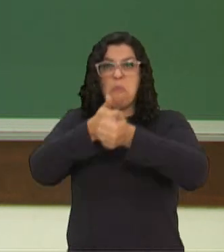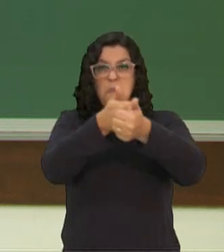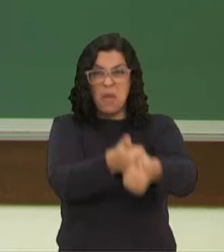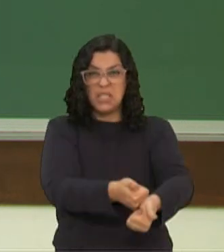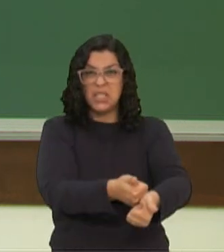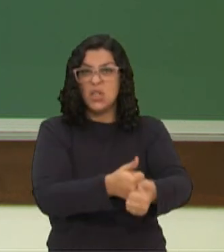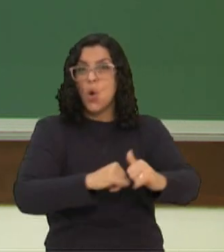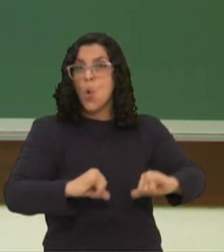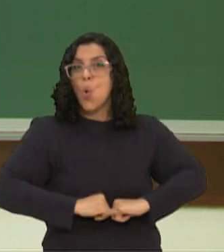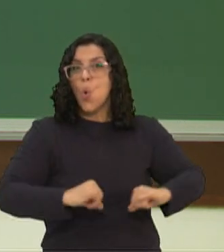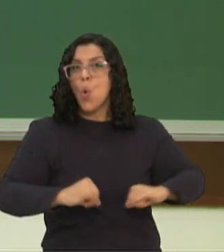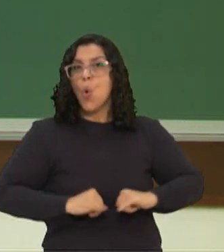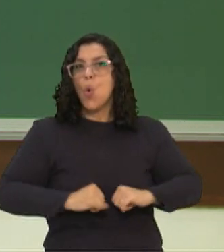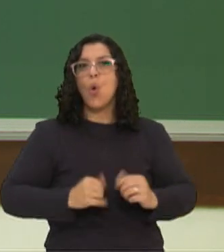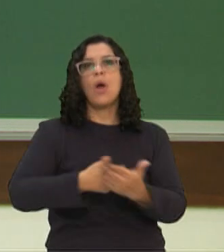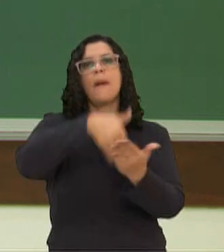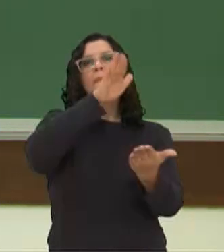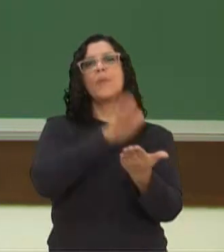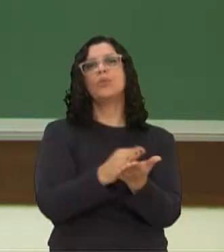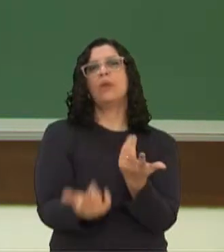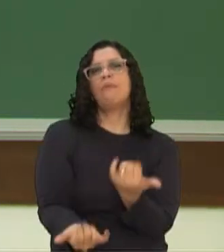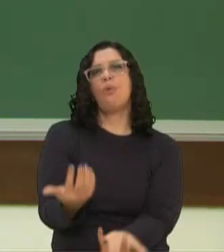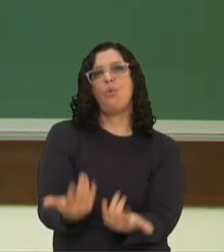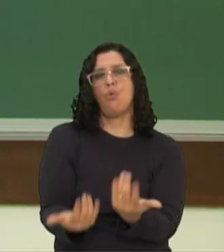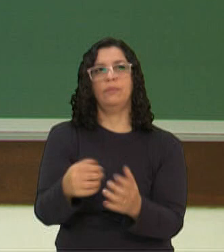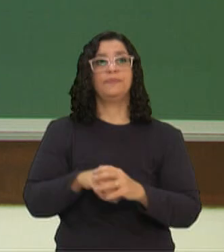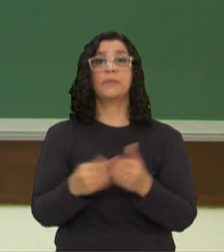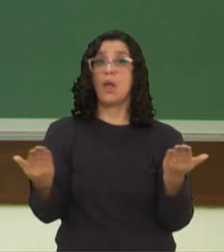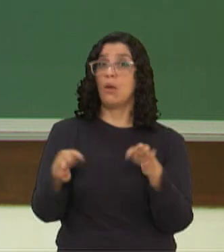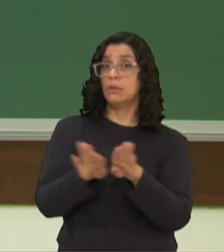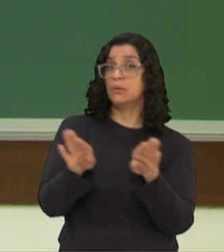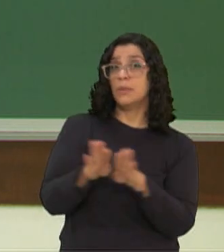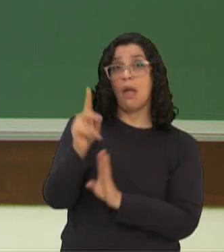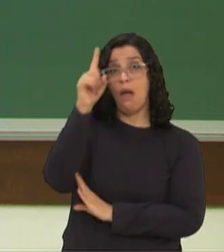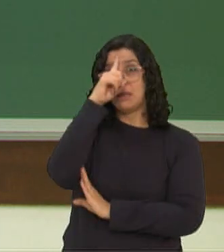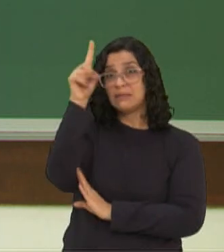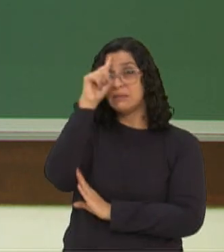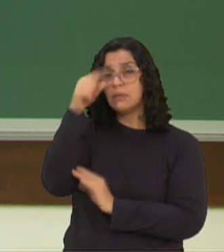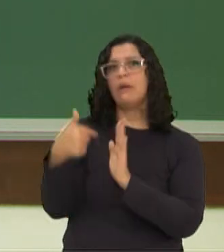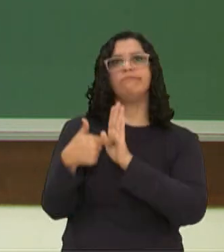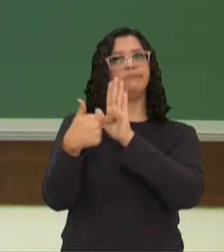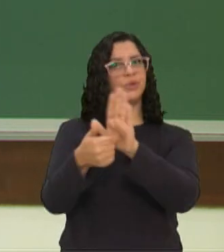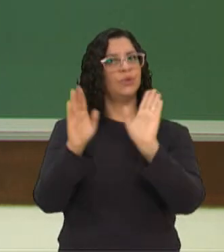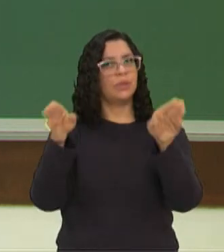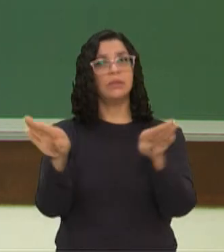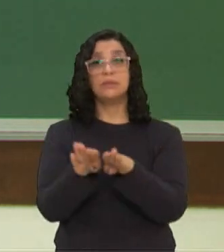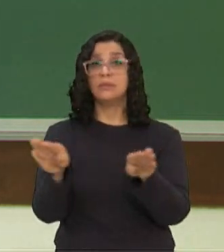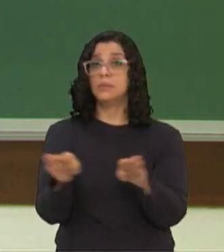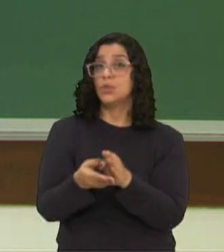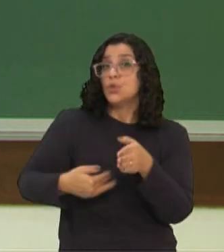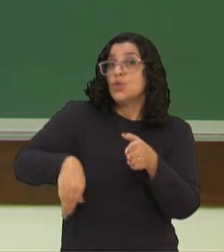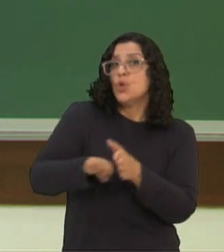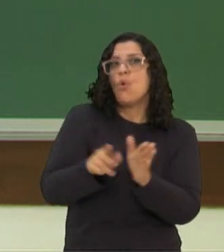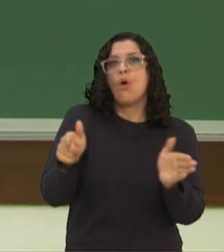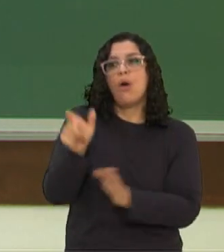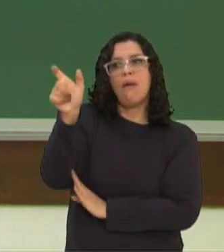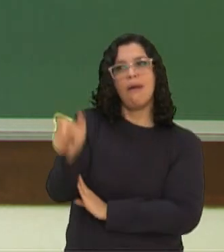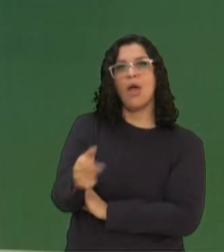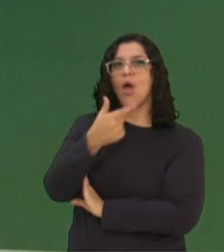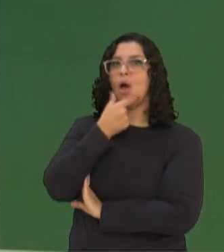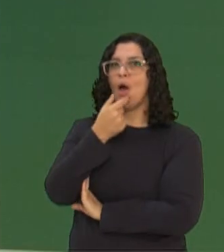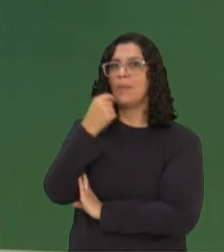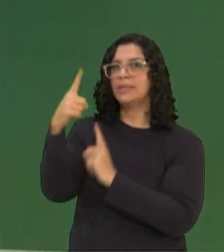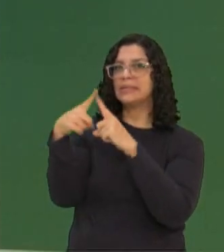e condenado à fogueira. Mas as ideias estavam lançadas e nos leva aí a mais um dos